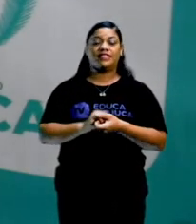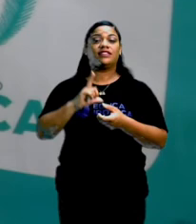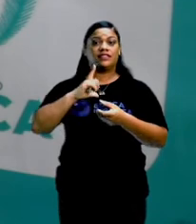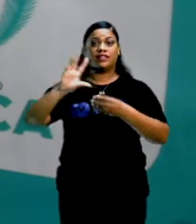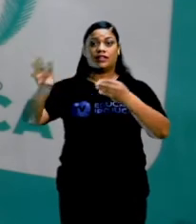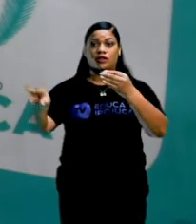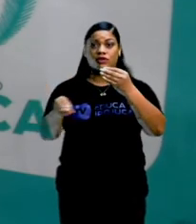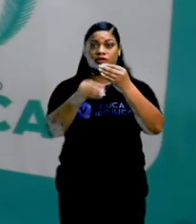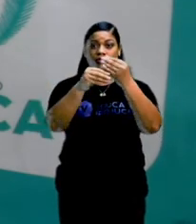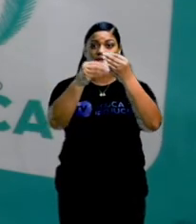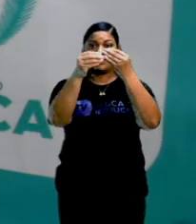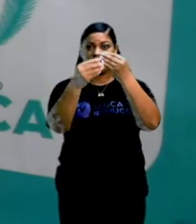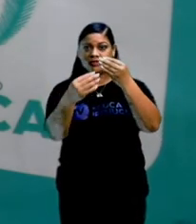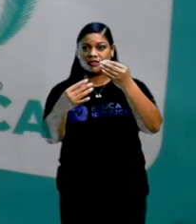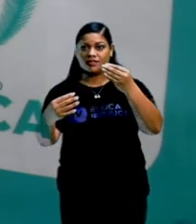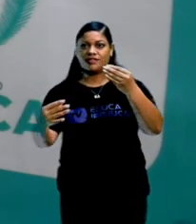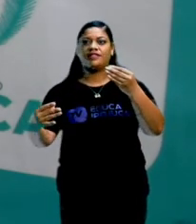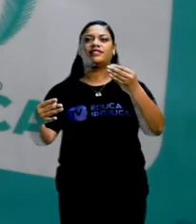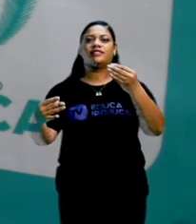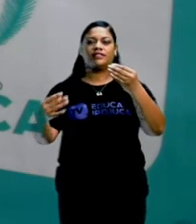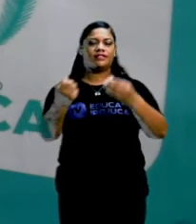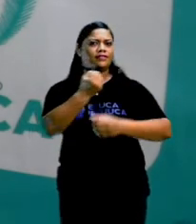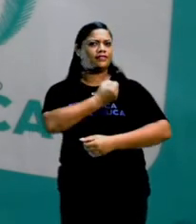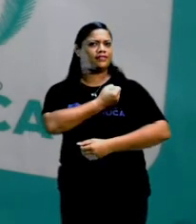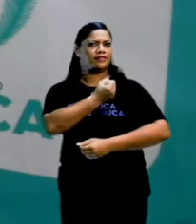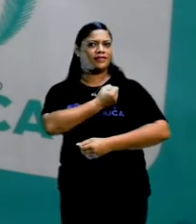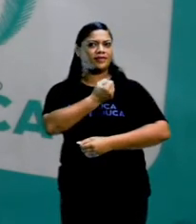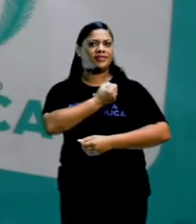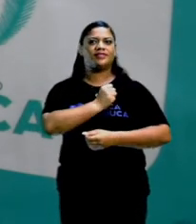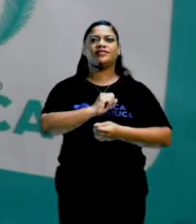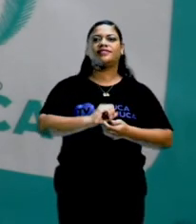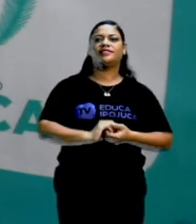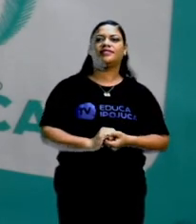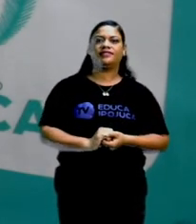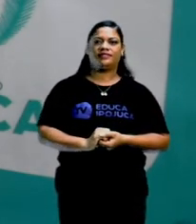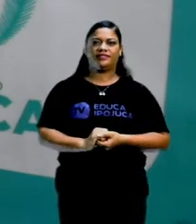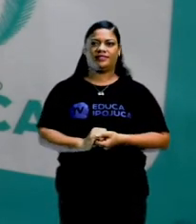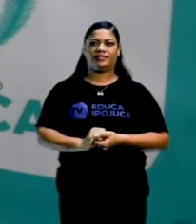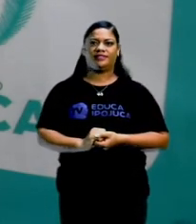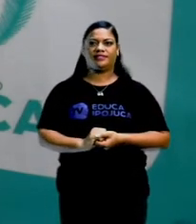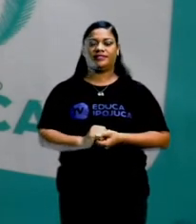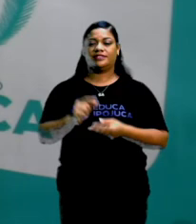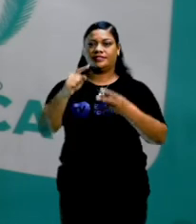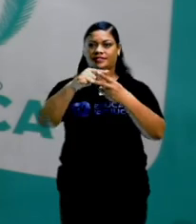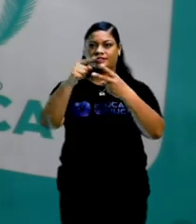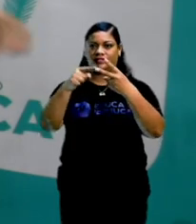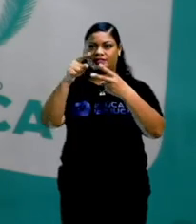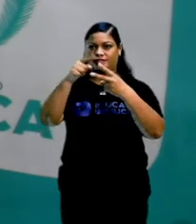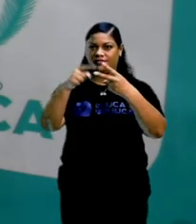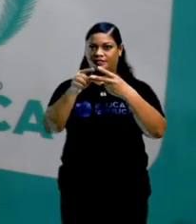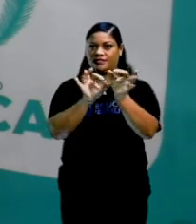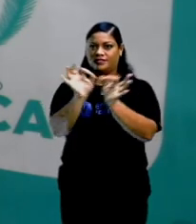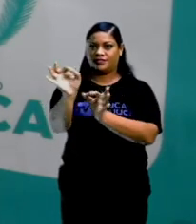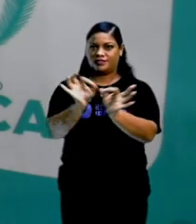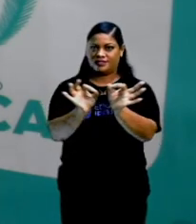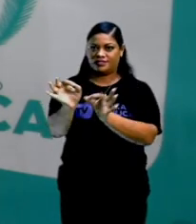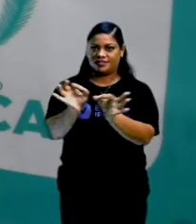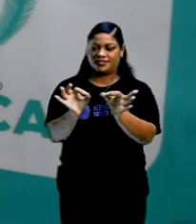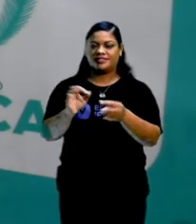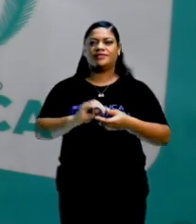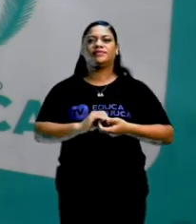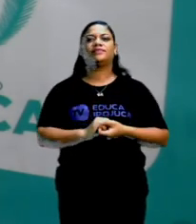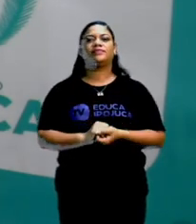composição, decomposição de números, duas ordens que foi unidades e